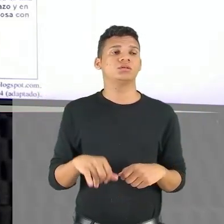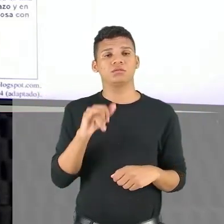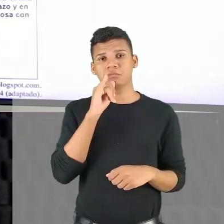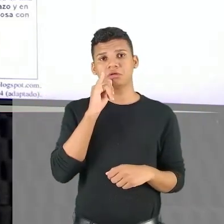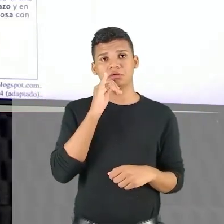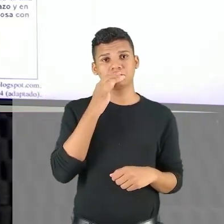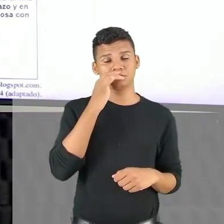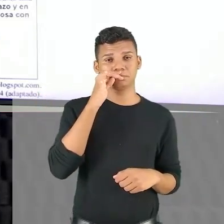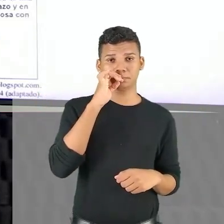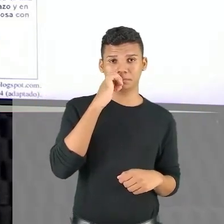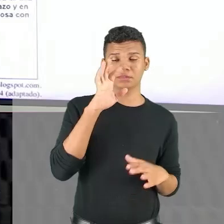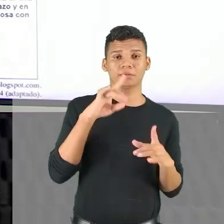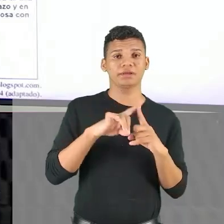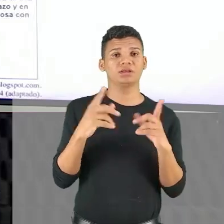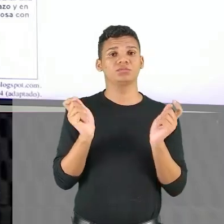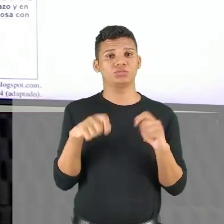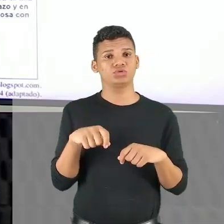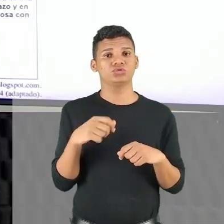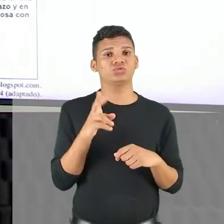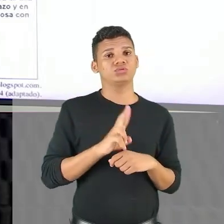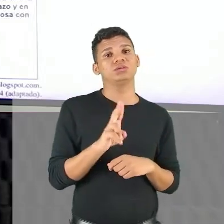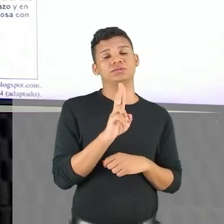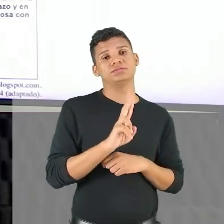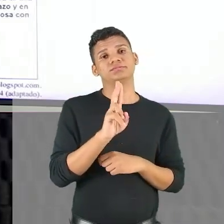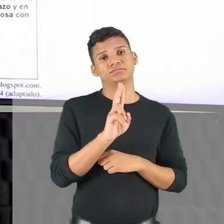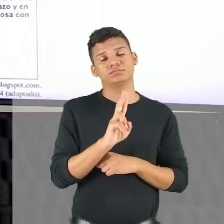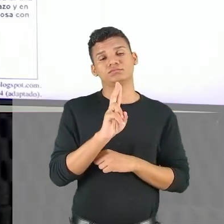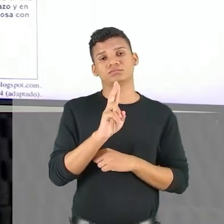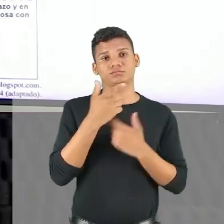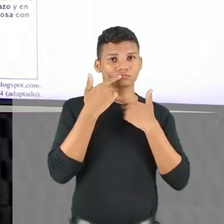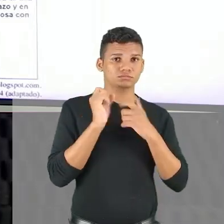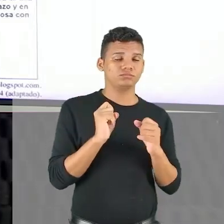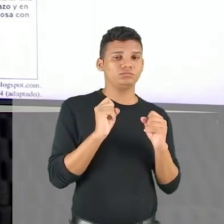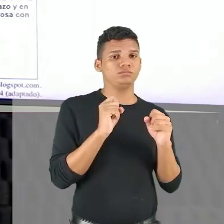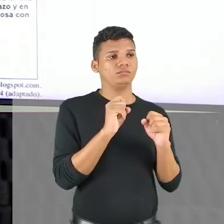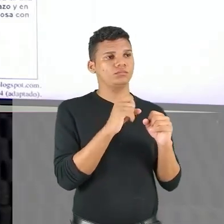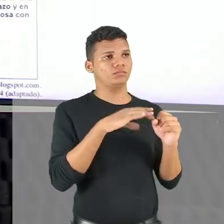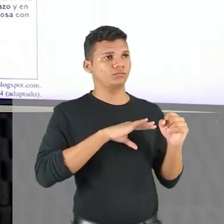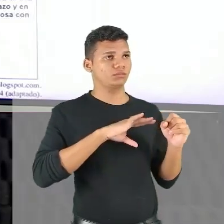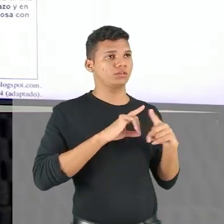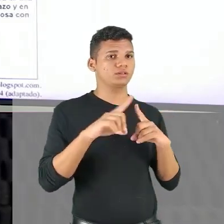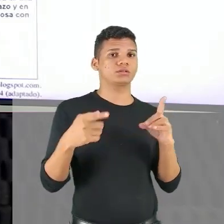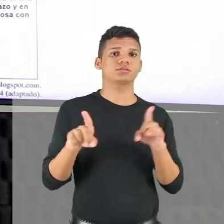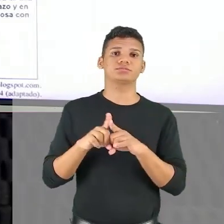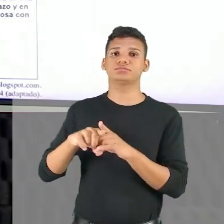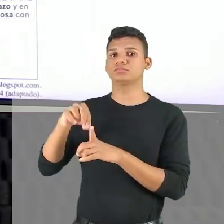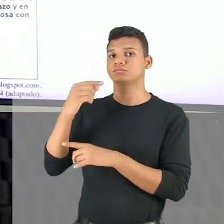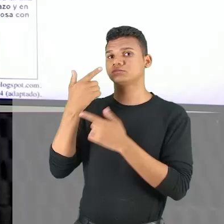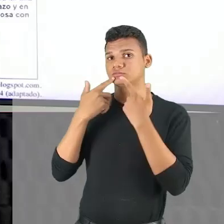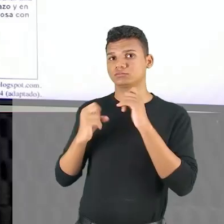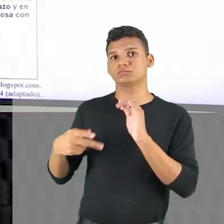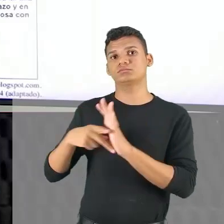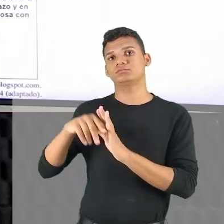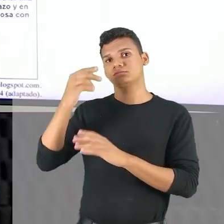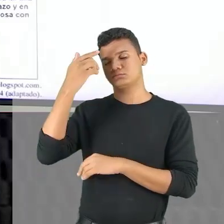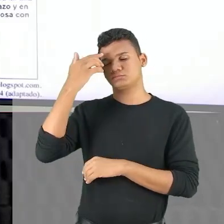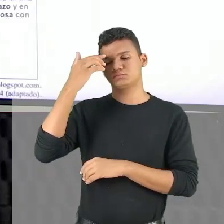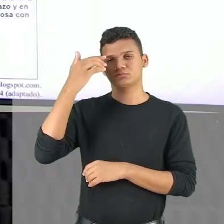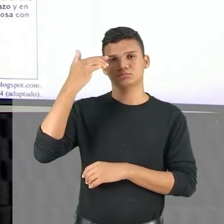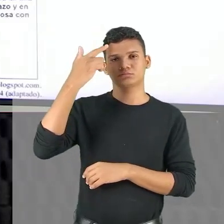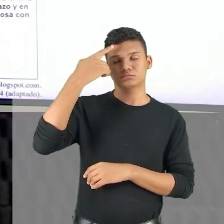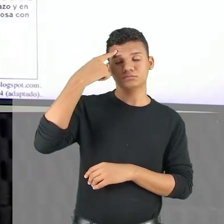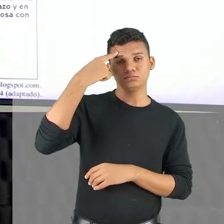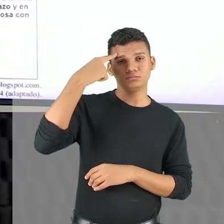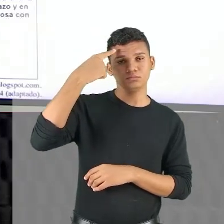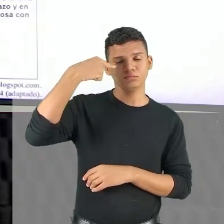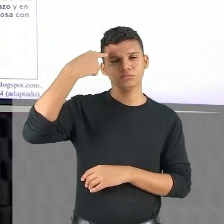podem. Existe um recurso linguístico da língua portuguesa e da língua espanhola, que a gente pode utilizar a terceira pessoa do singular